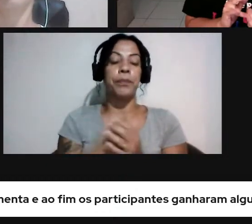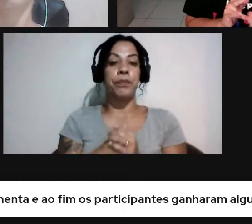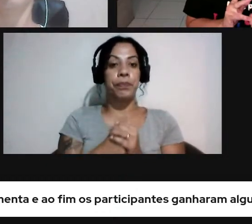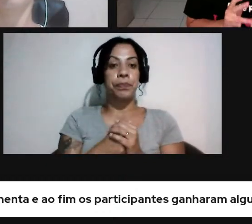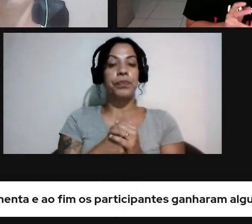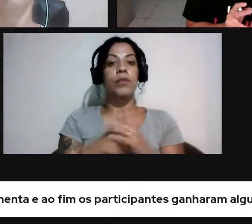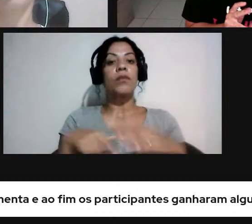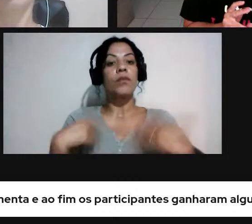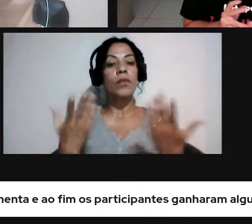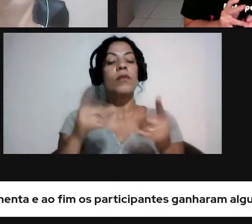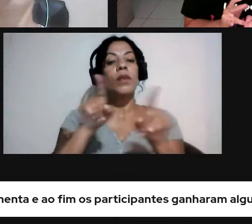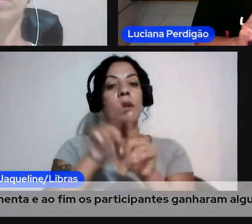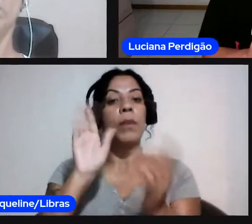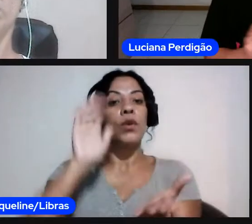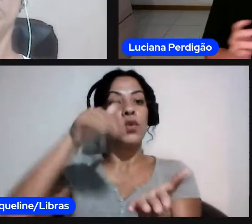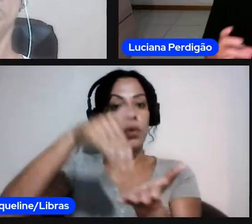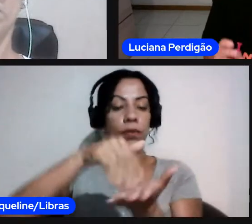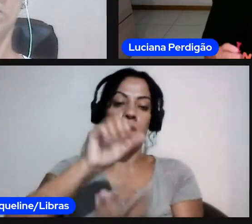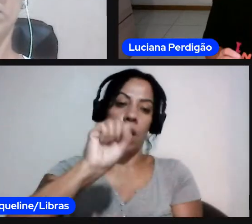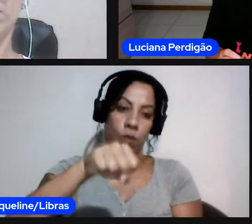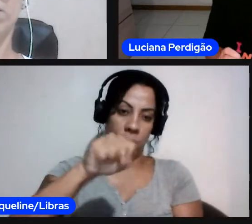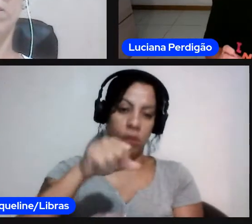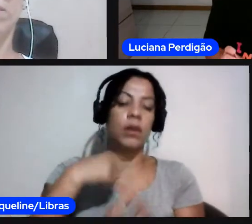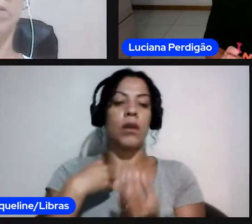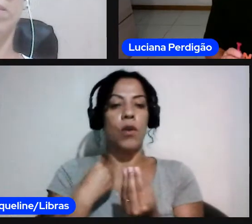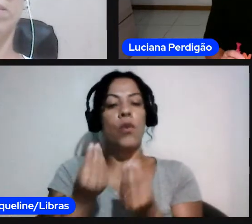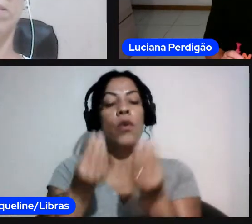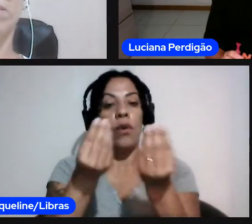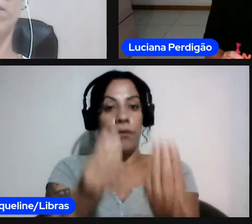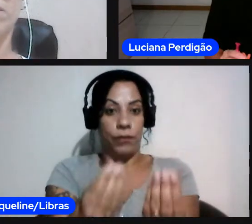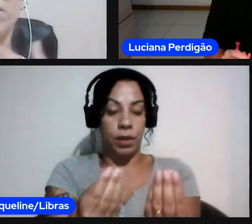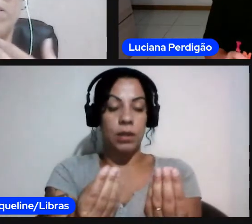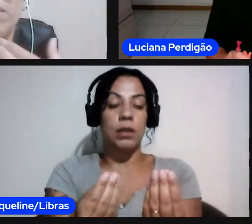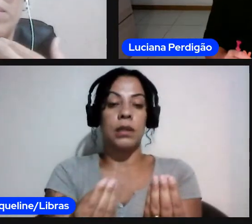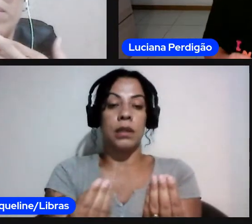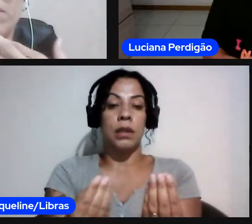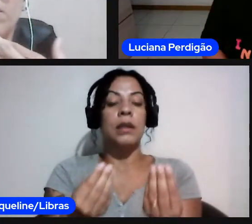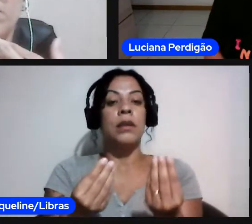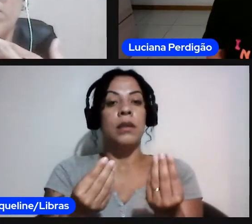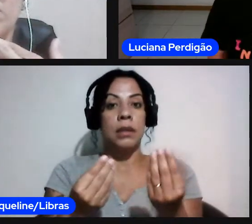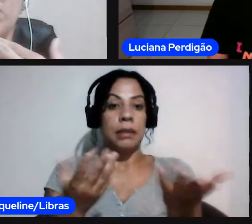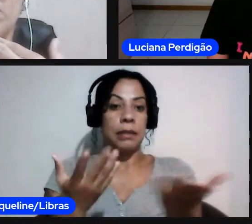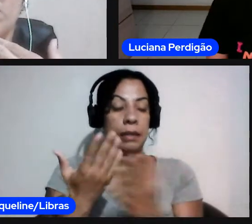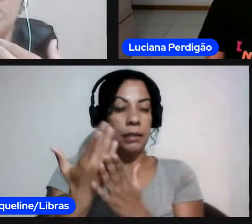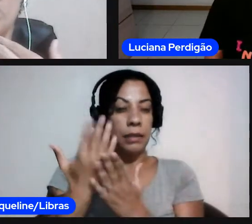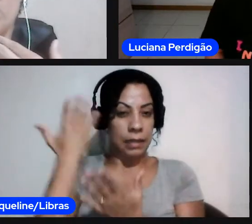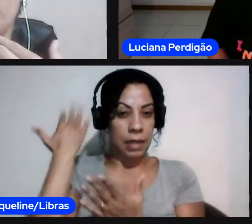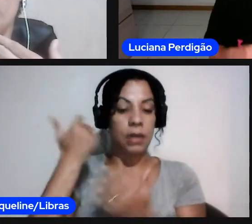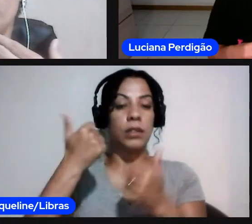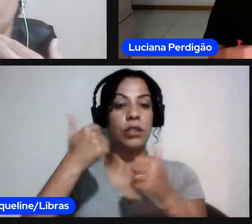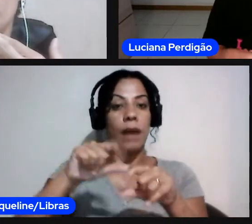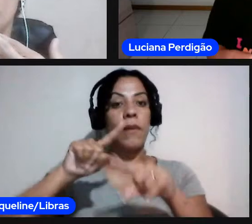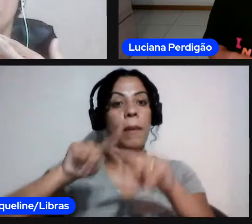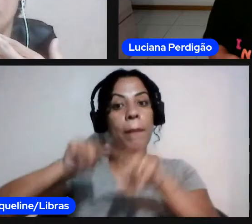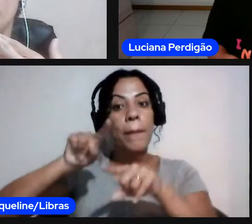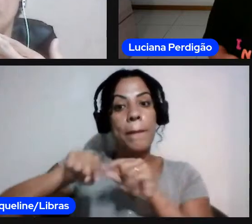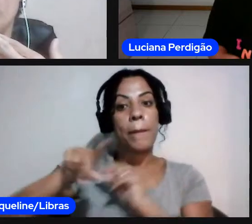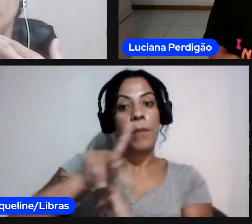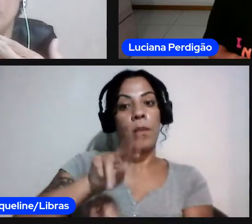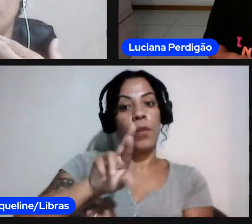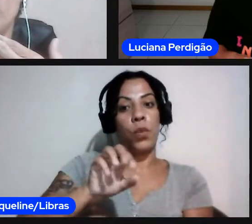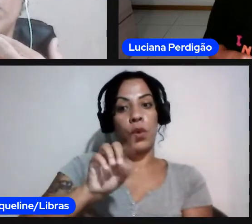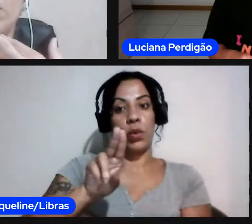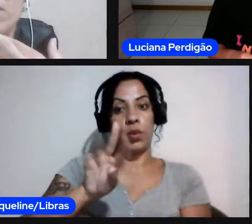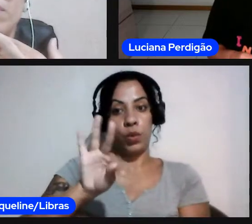no final, sim, eu ofereci. Aí, na época, né, do produto, eu pedi